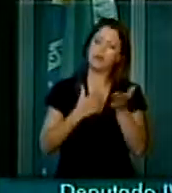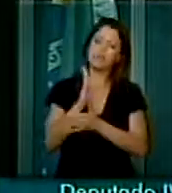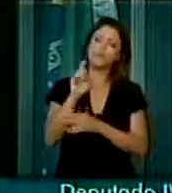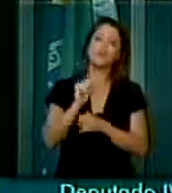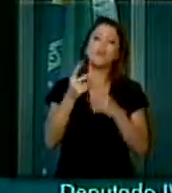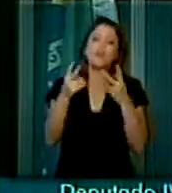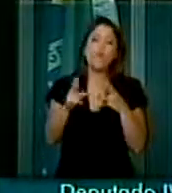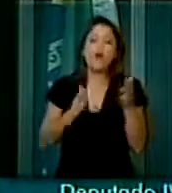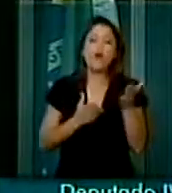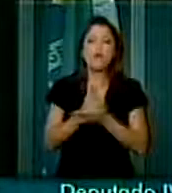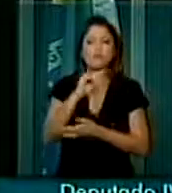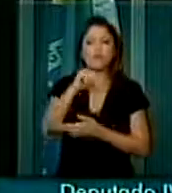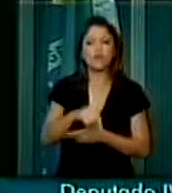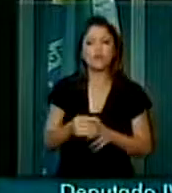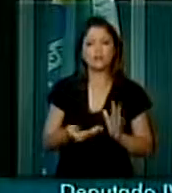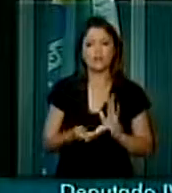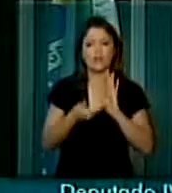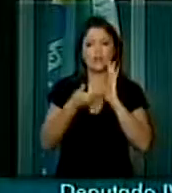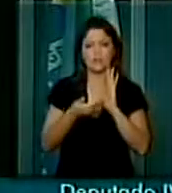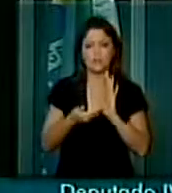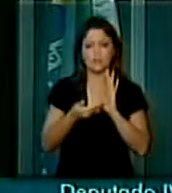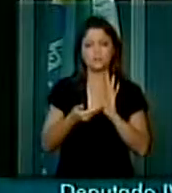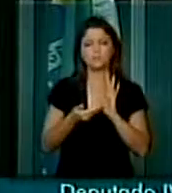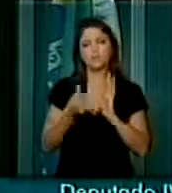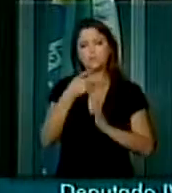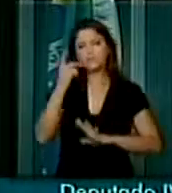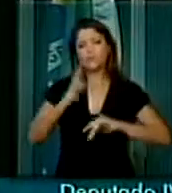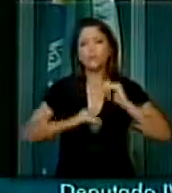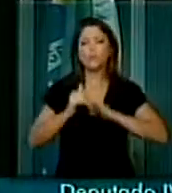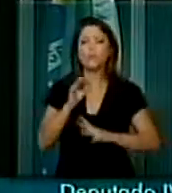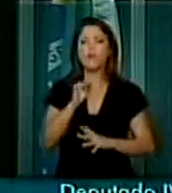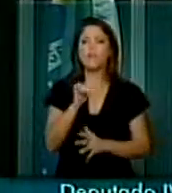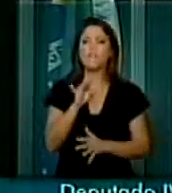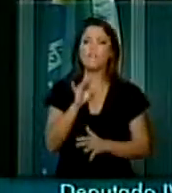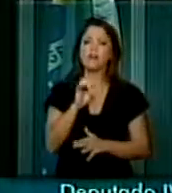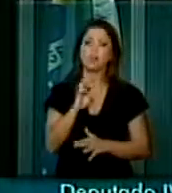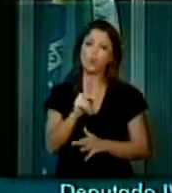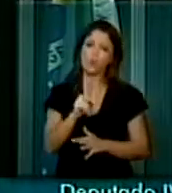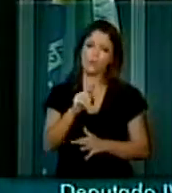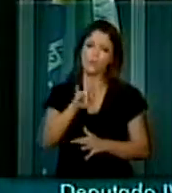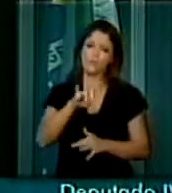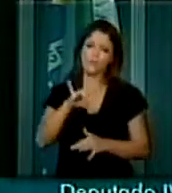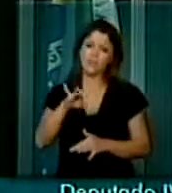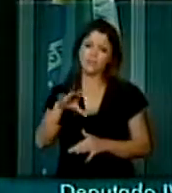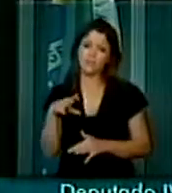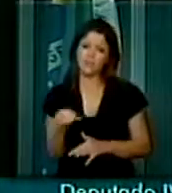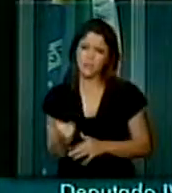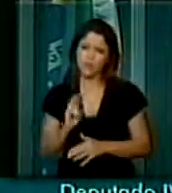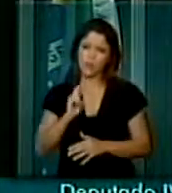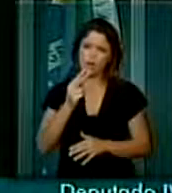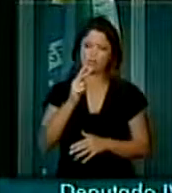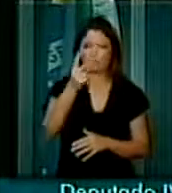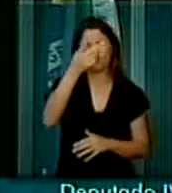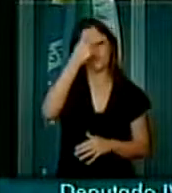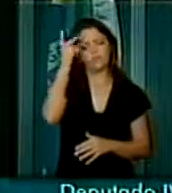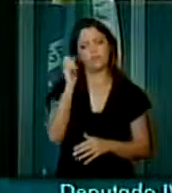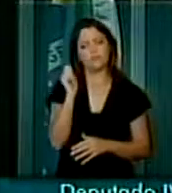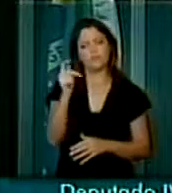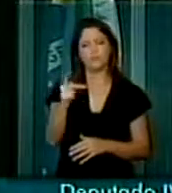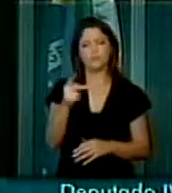aprovado aqui na Câmara dos Deputados em relação ao fator previdenciário e o reajuste dos aposentados.